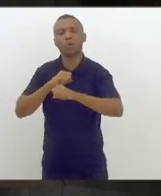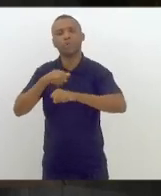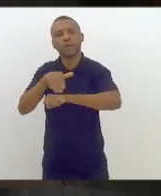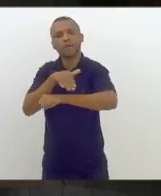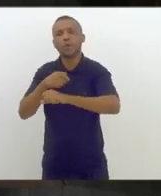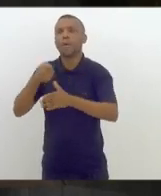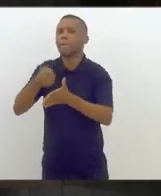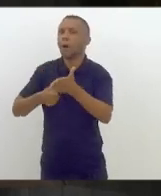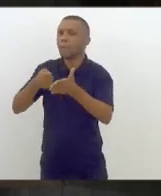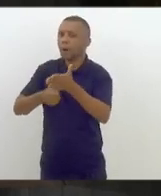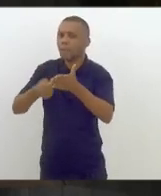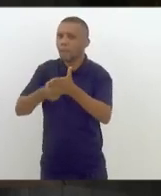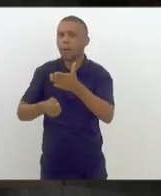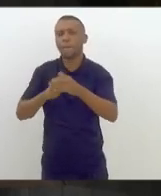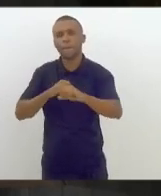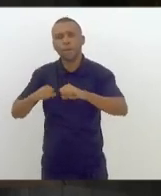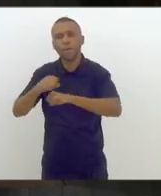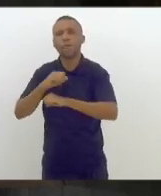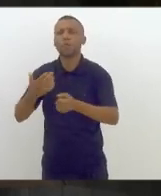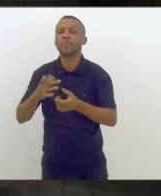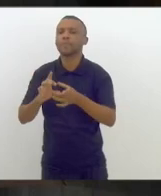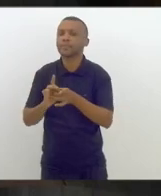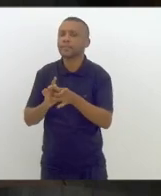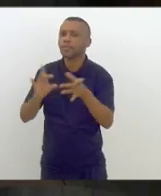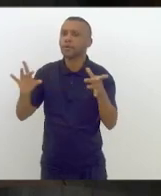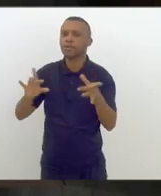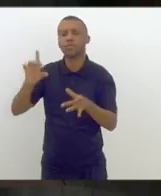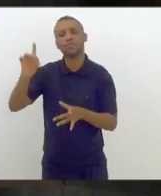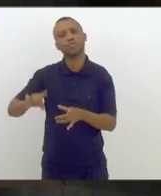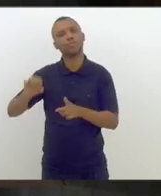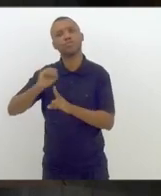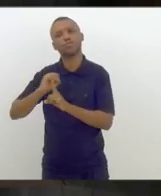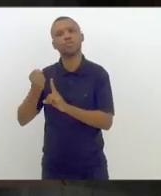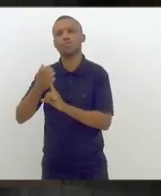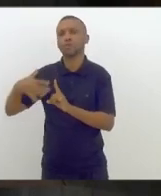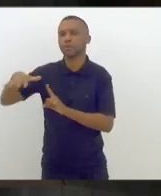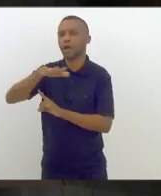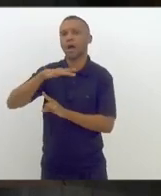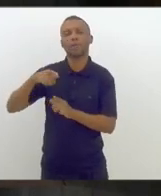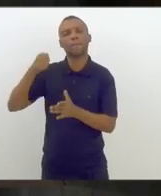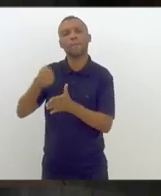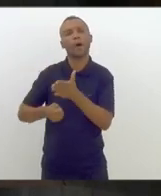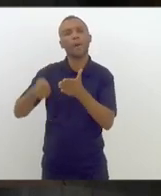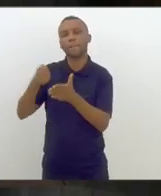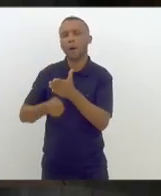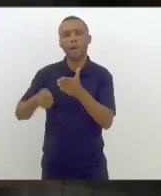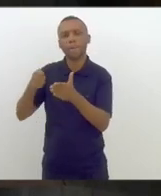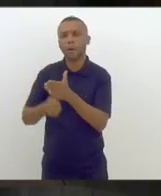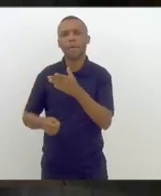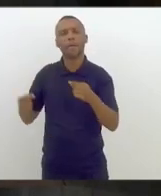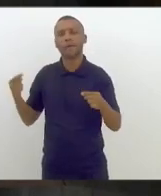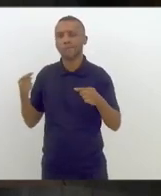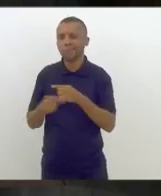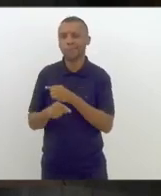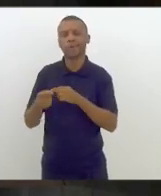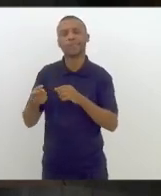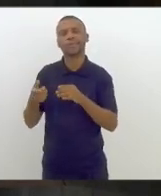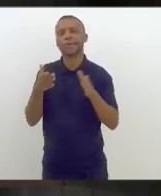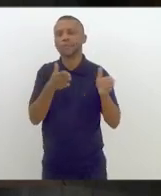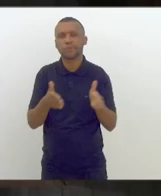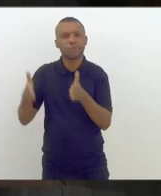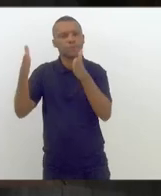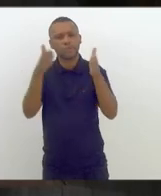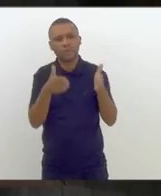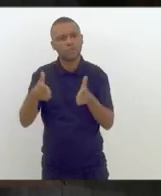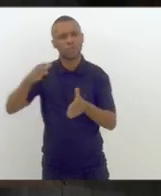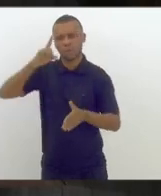lutando por democracia, por direitos sociais, lutando para interromper esse ciclo de autoritarismo